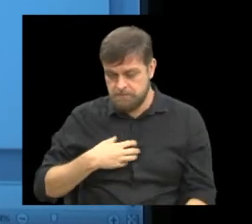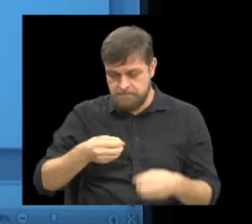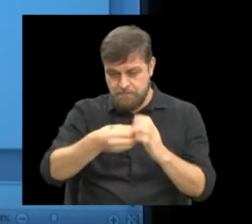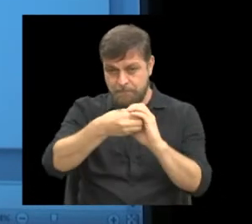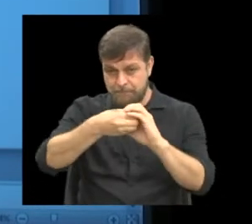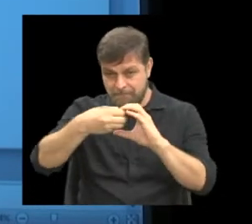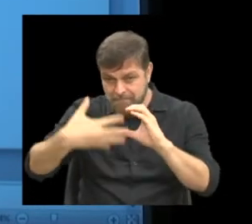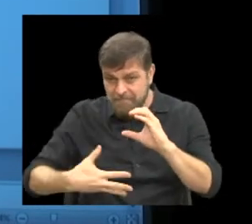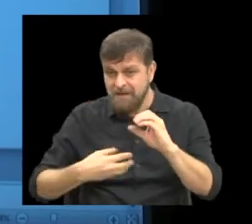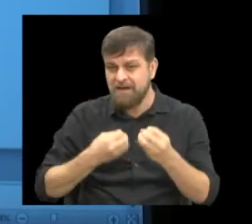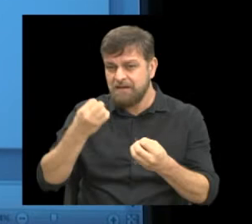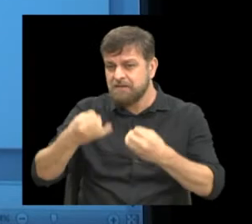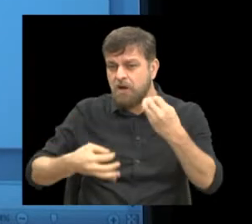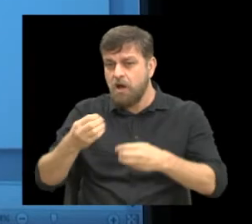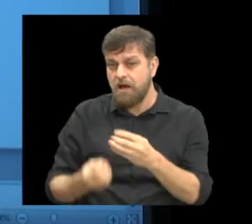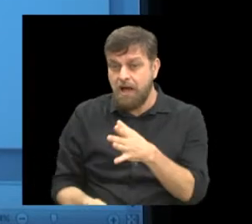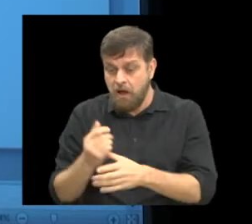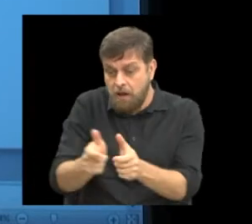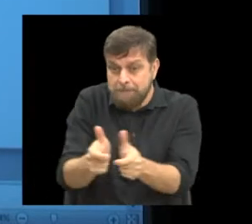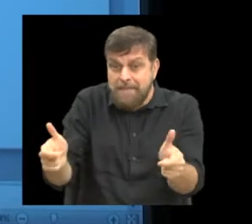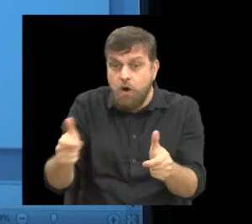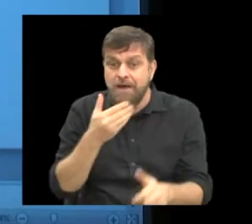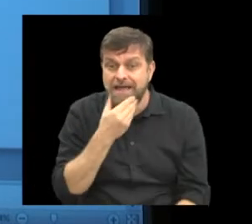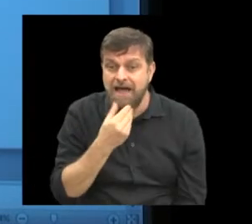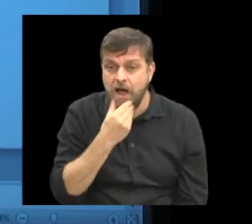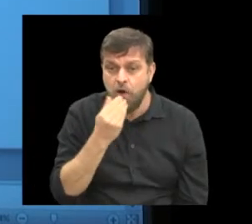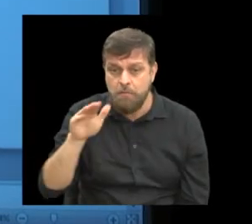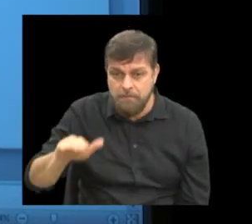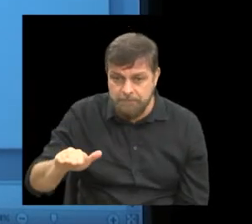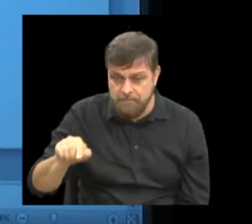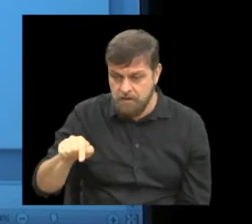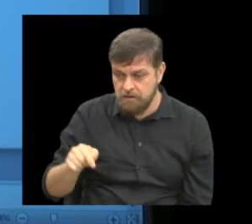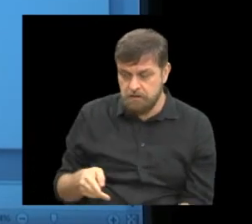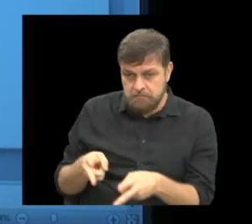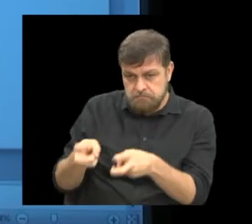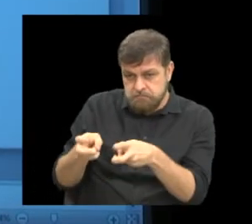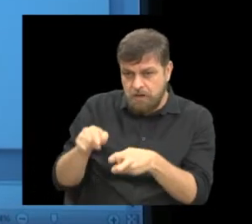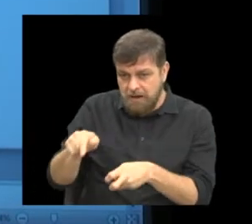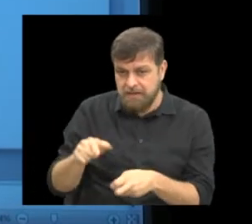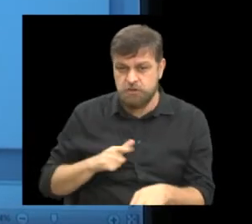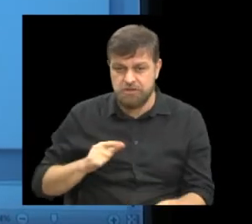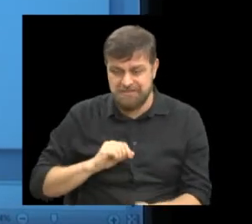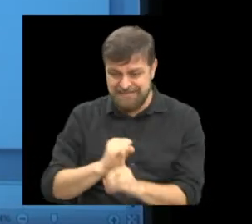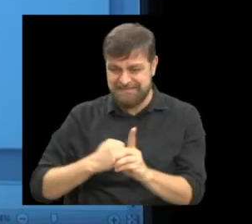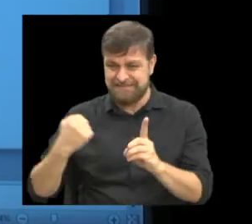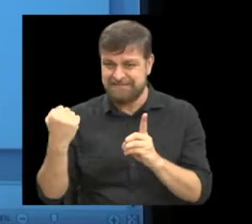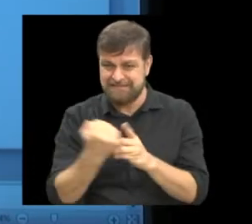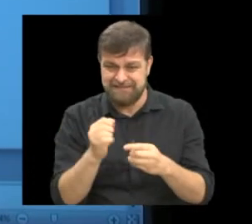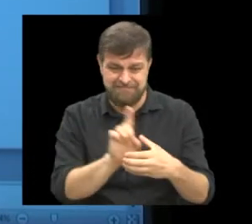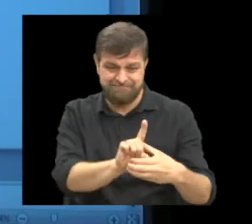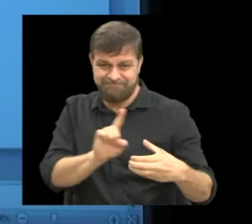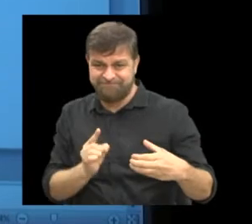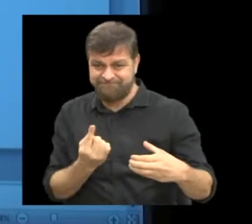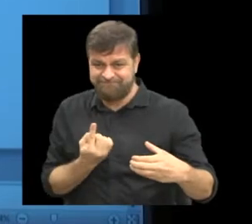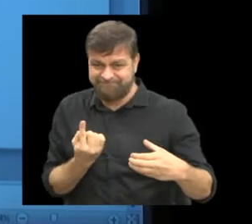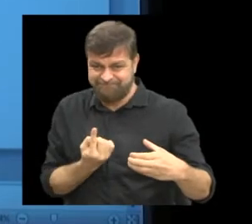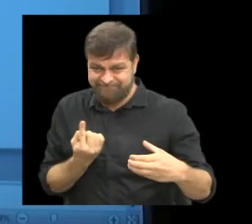ocorria preferencialmente em meninos, que essas crianças apresentavam deficiências sociais graves.